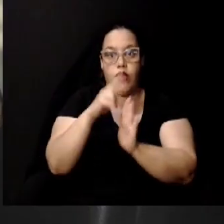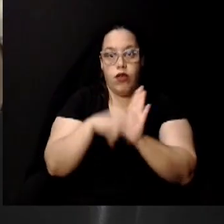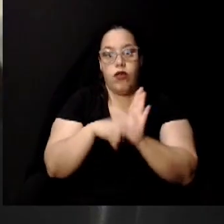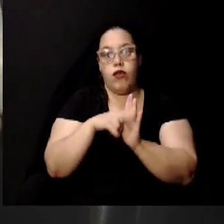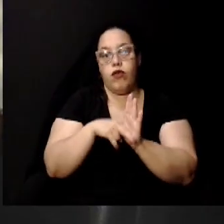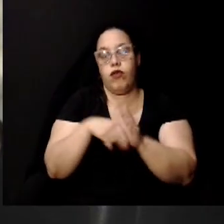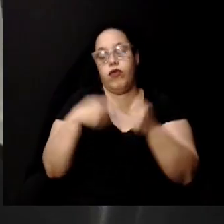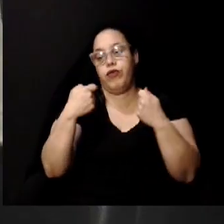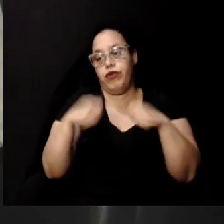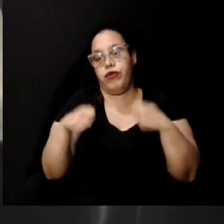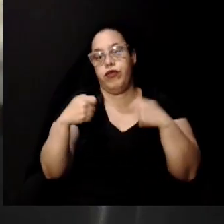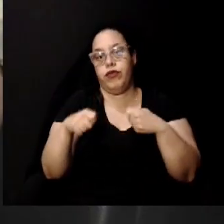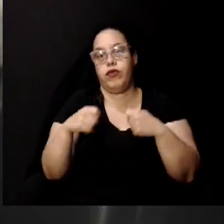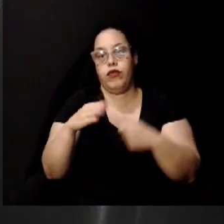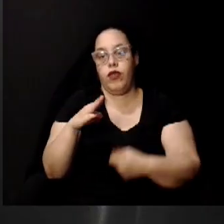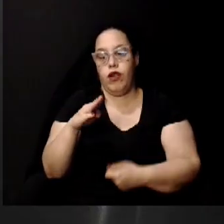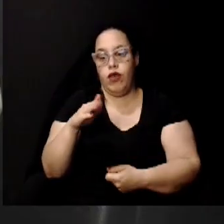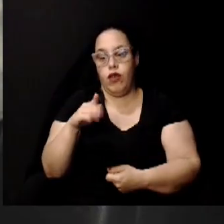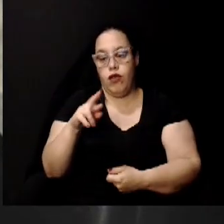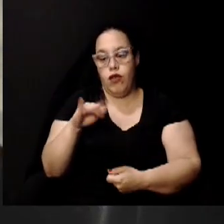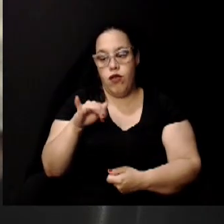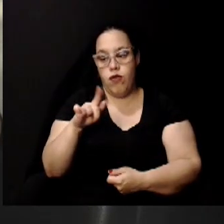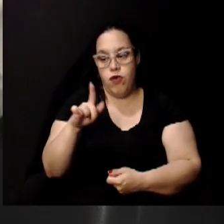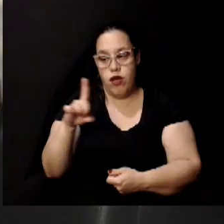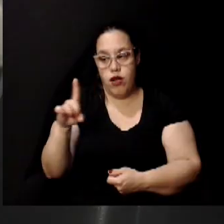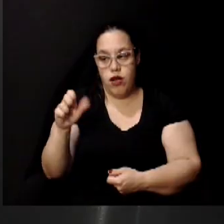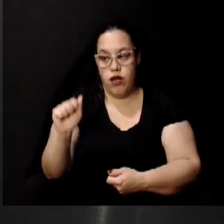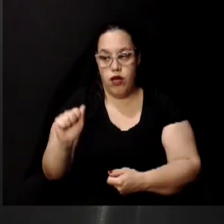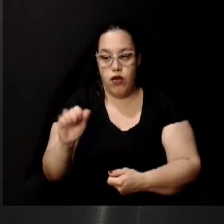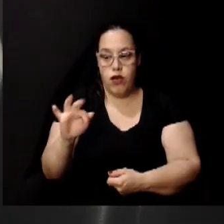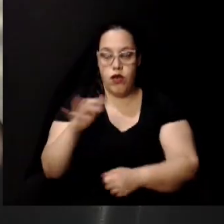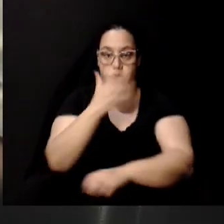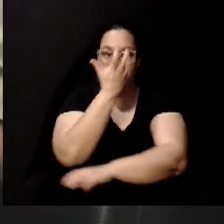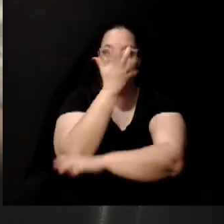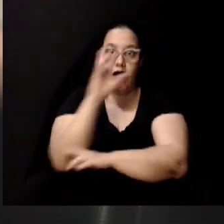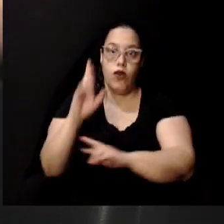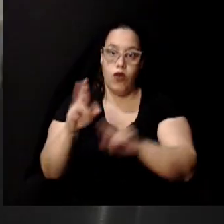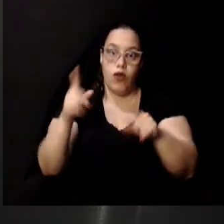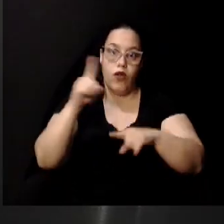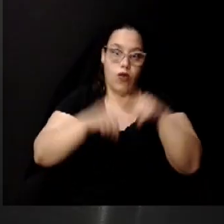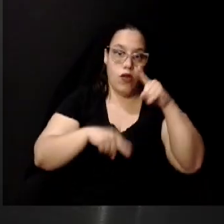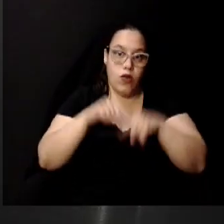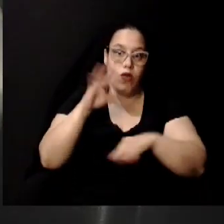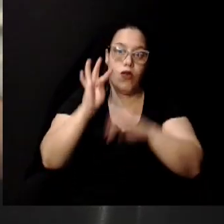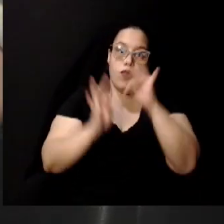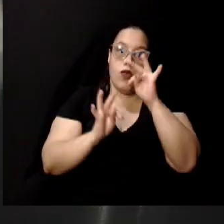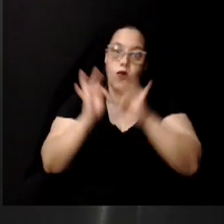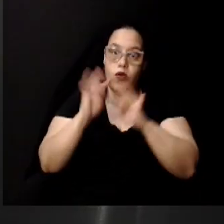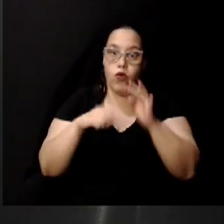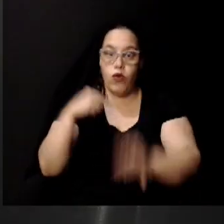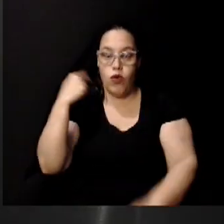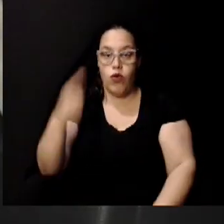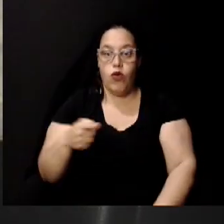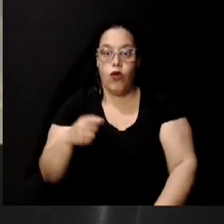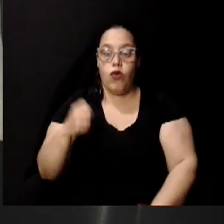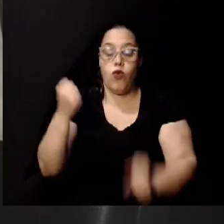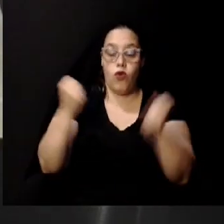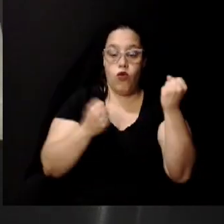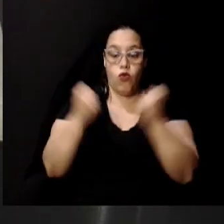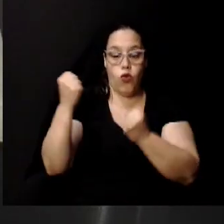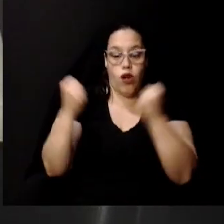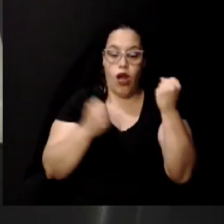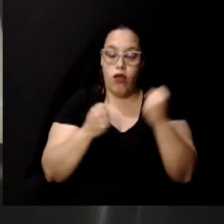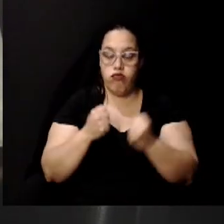de brigadas florestais, que são outros equipamentos, que são outras técnicas, que são outros carros, que são outras... Não é o Corpo